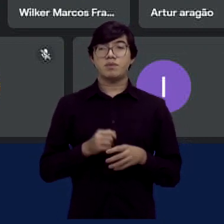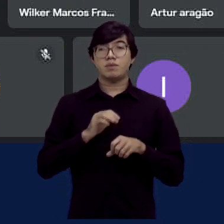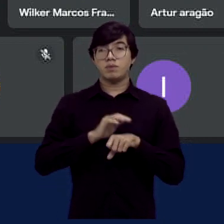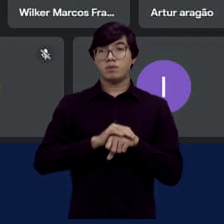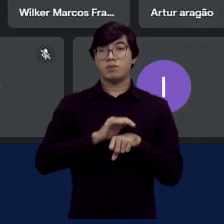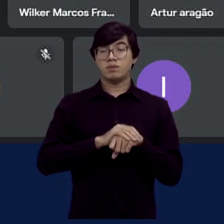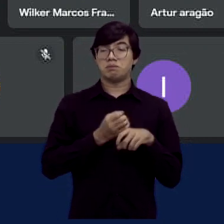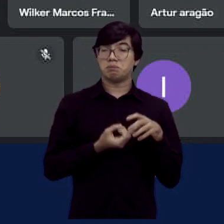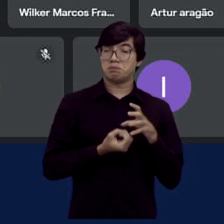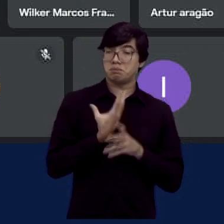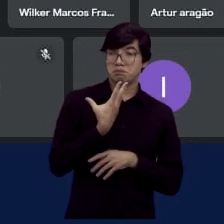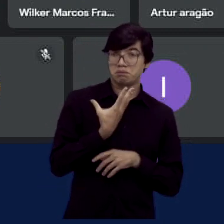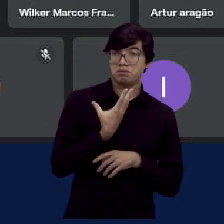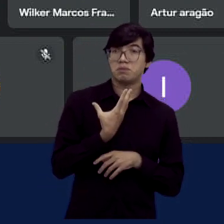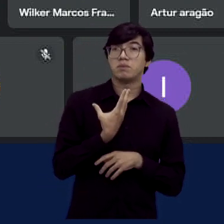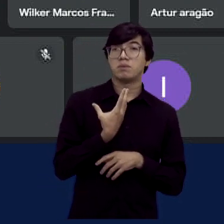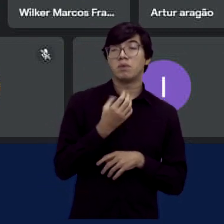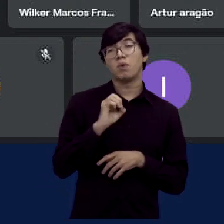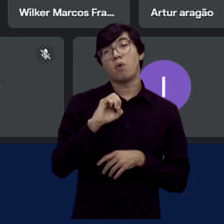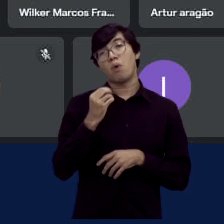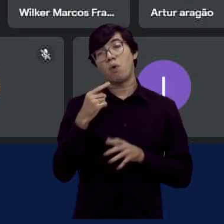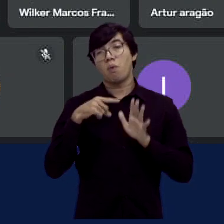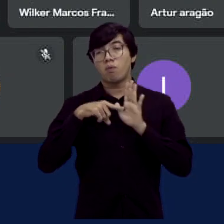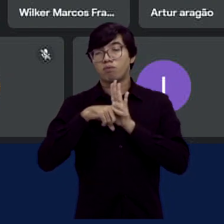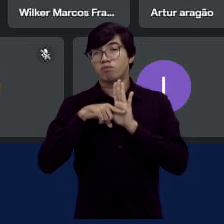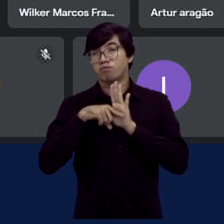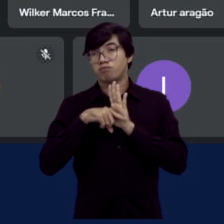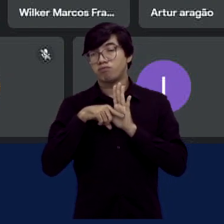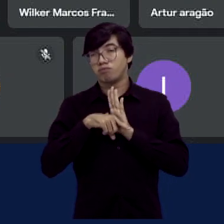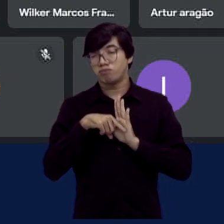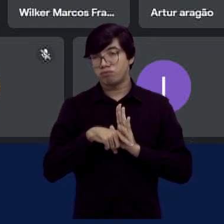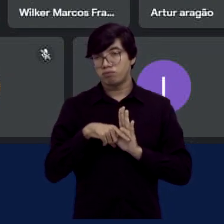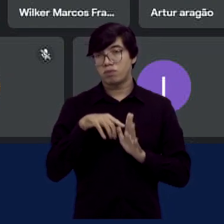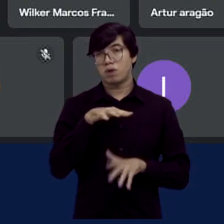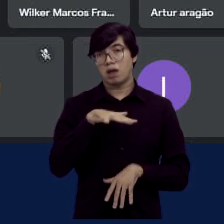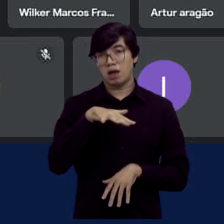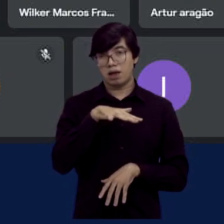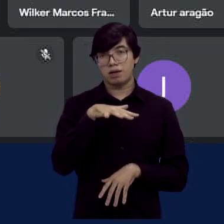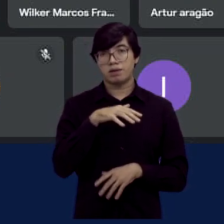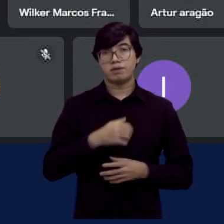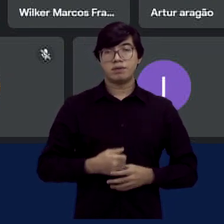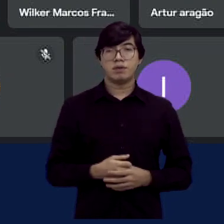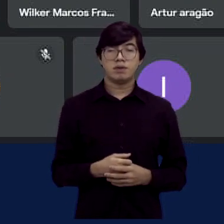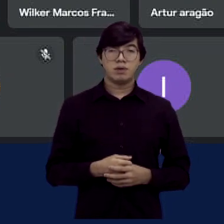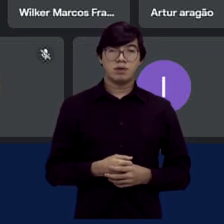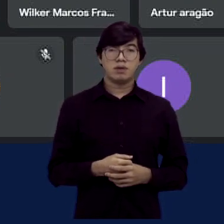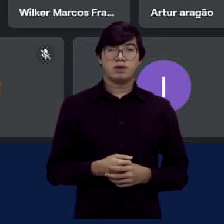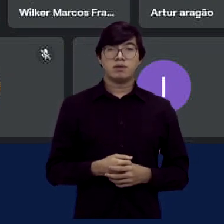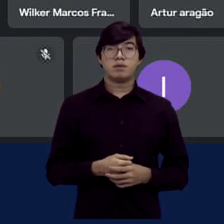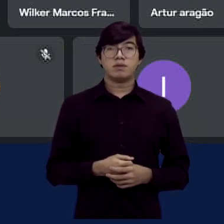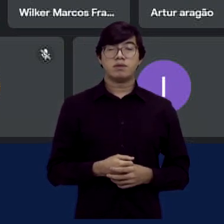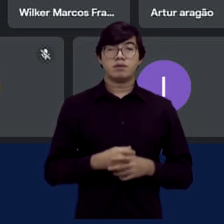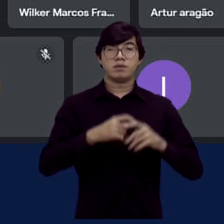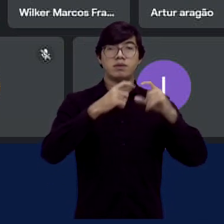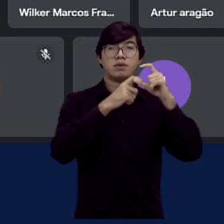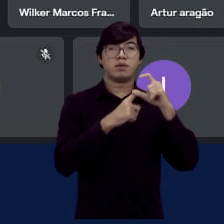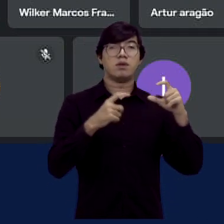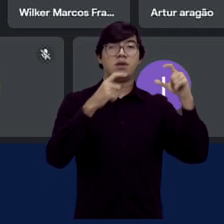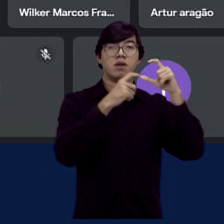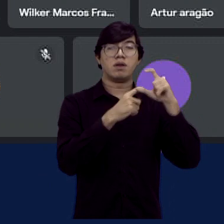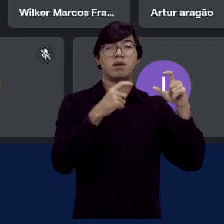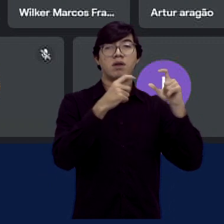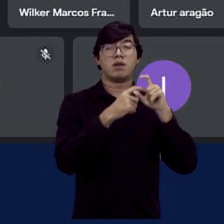produtores, ou como estudiosos. Tá certo? Vamos passar para o próximo slide. Quadrinhos e suas diversas